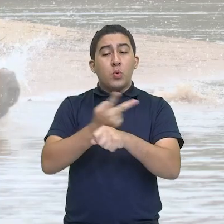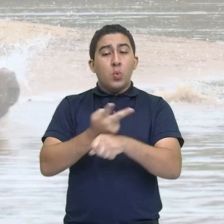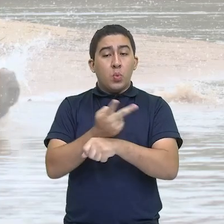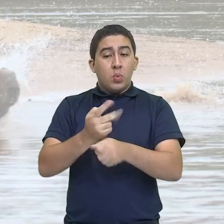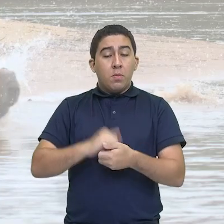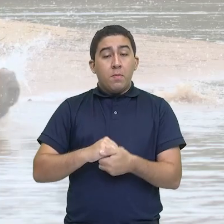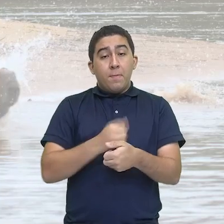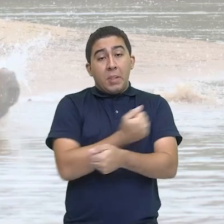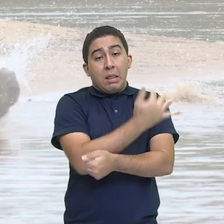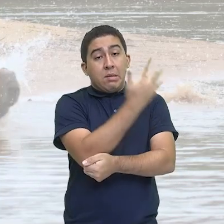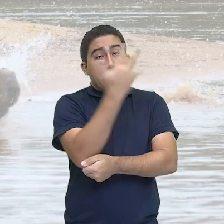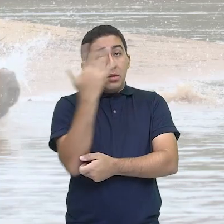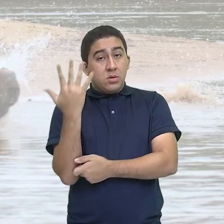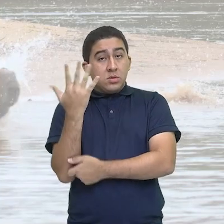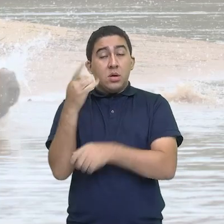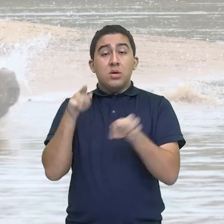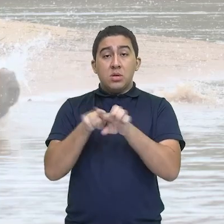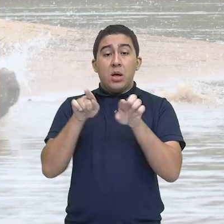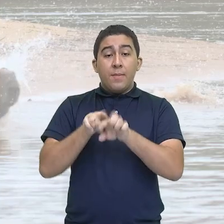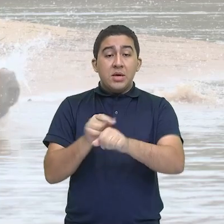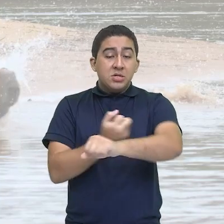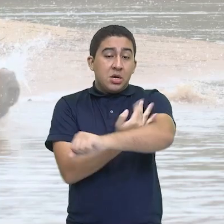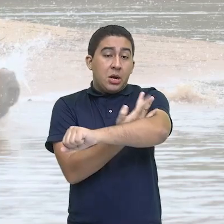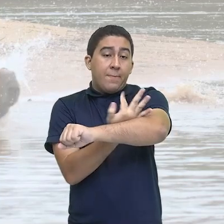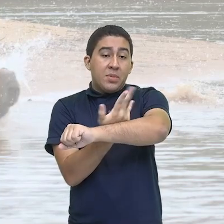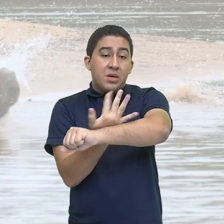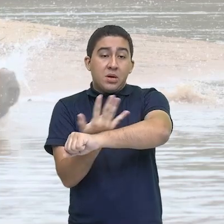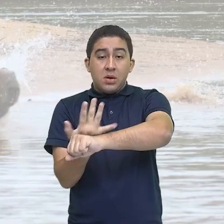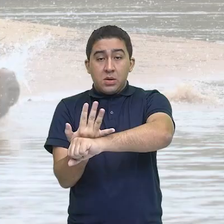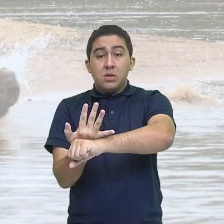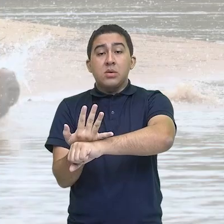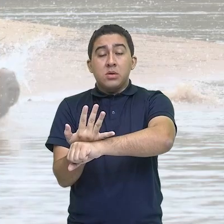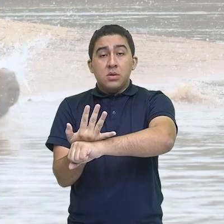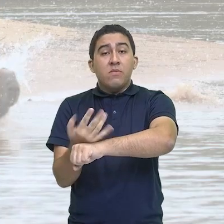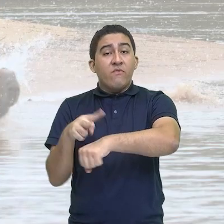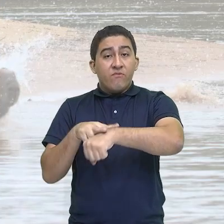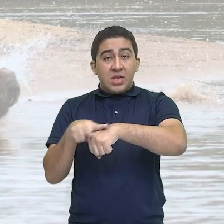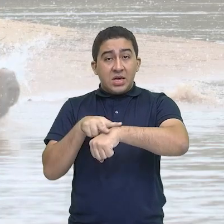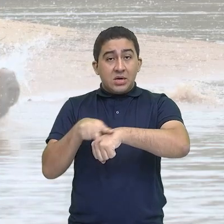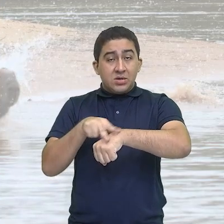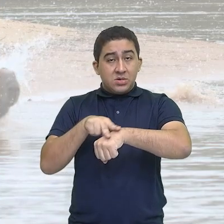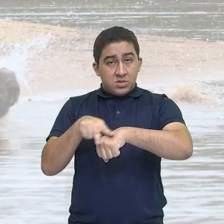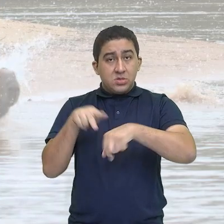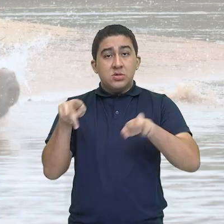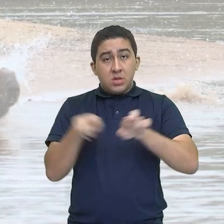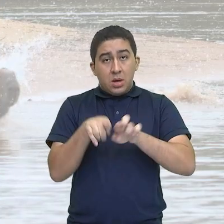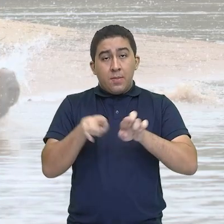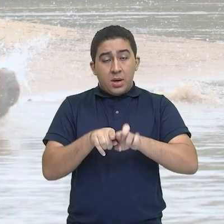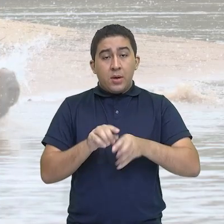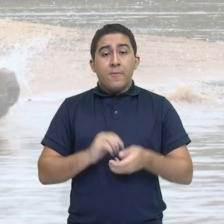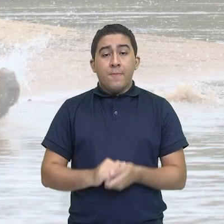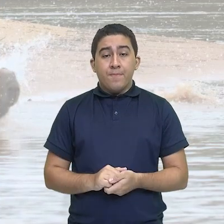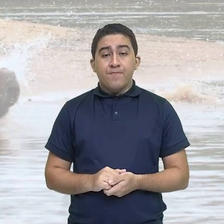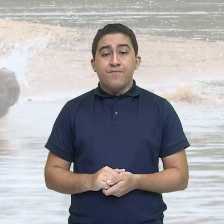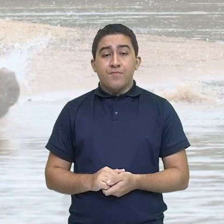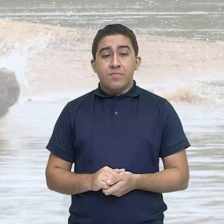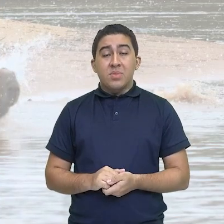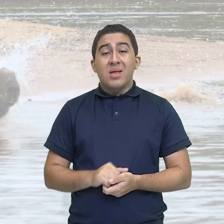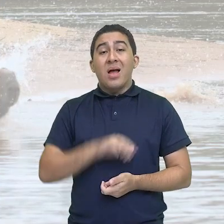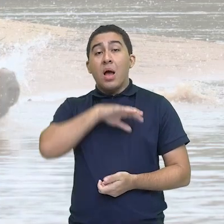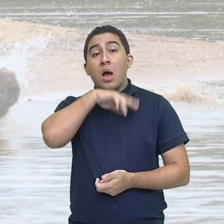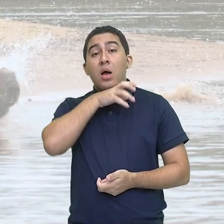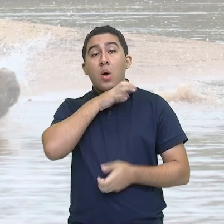dessas plantas, né, das gramíneas que estão ali atrás da onça, são outras espécies de plantas, a